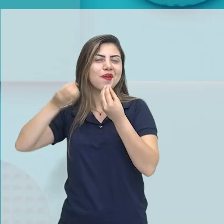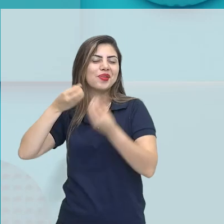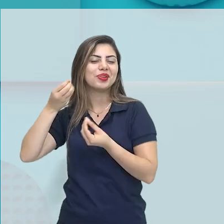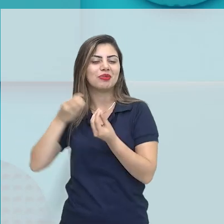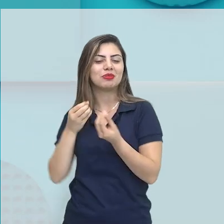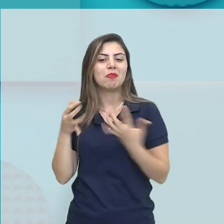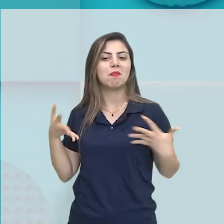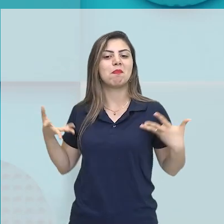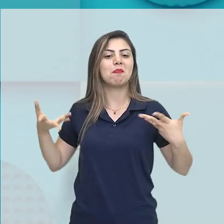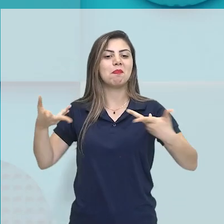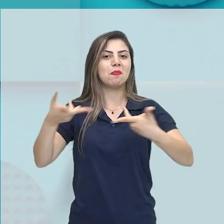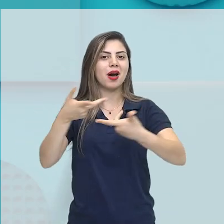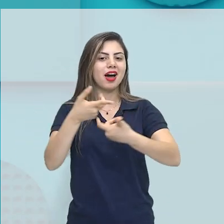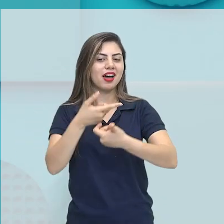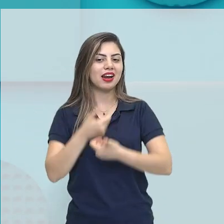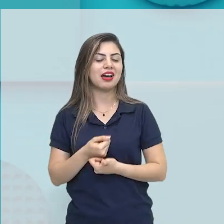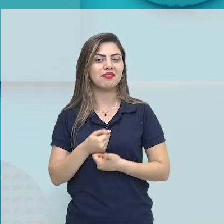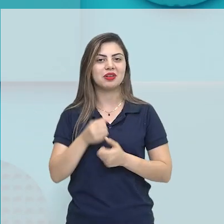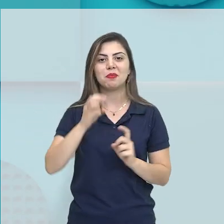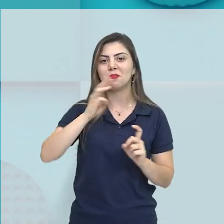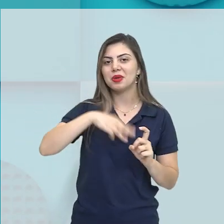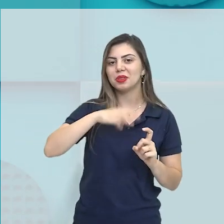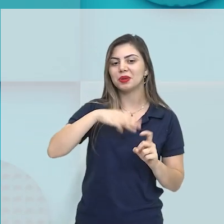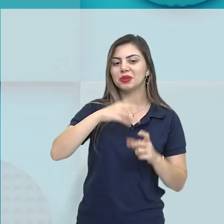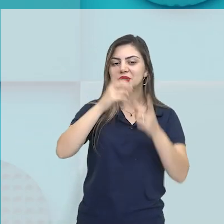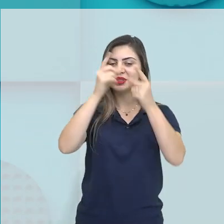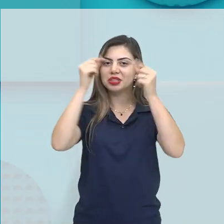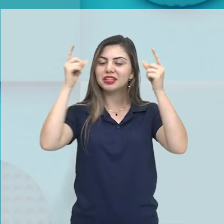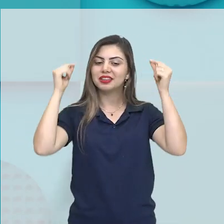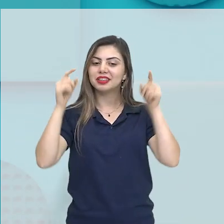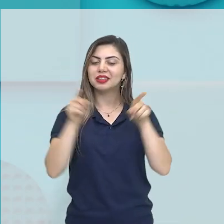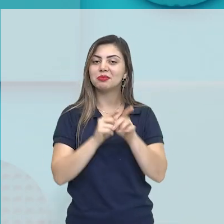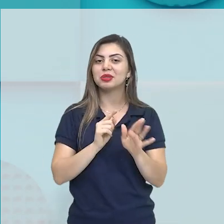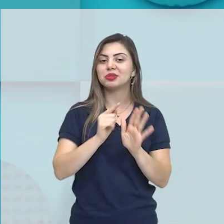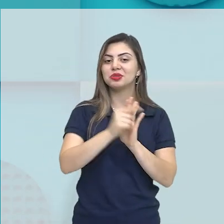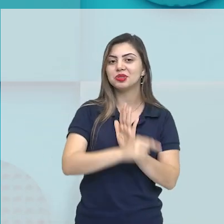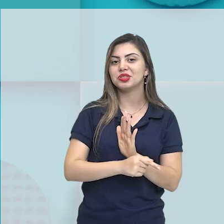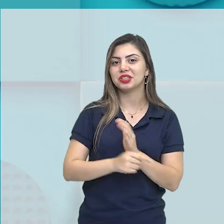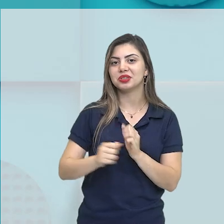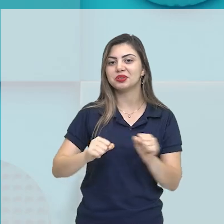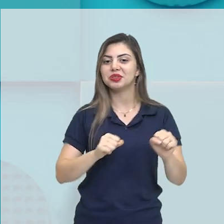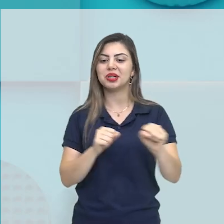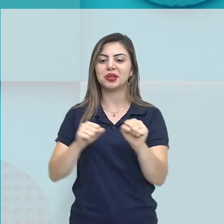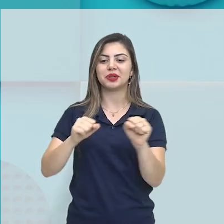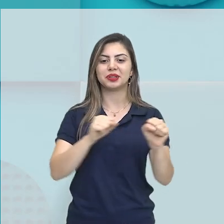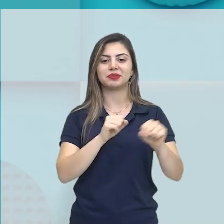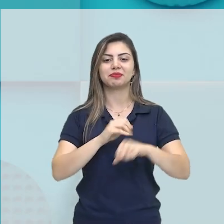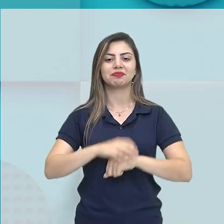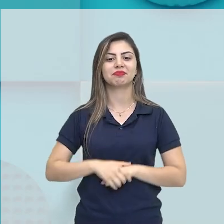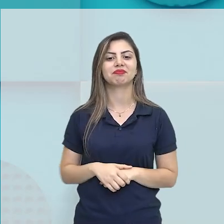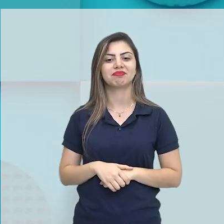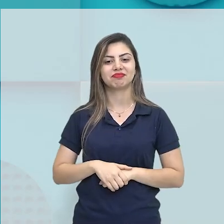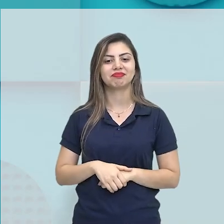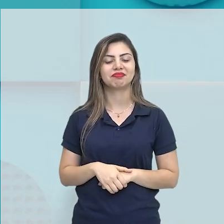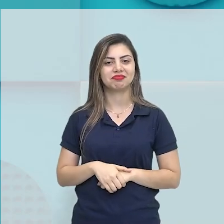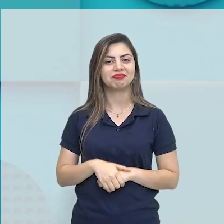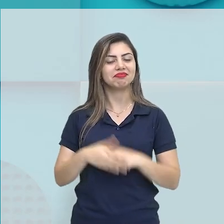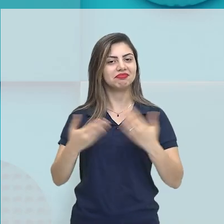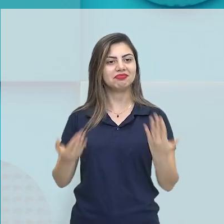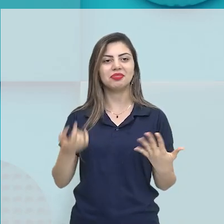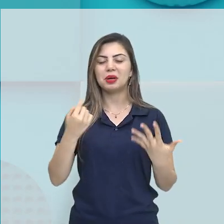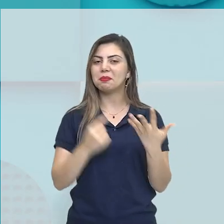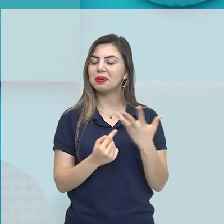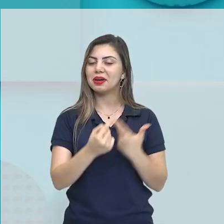ao fascinante mundo da mitologia grega e também ao gênero épico. Então, essas são